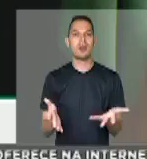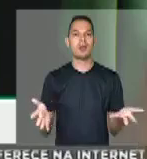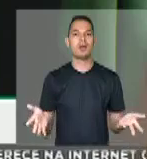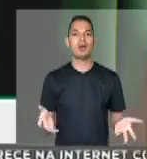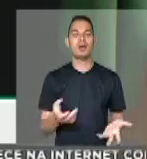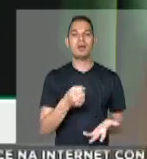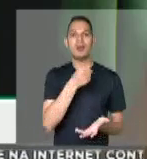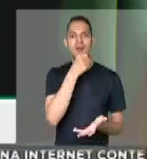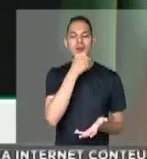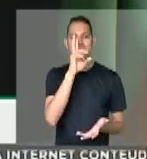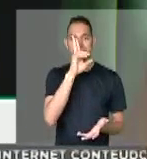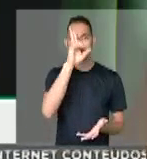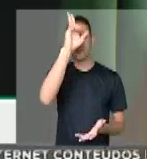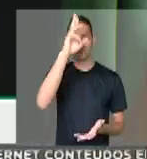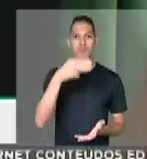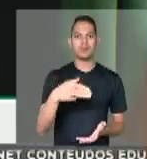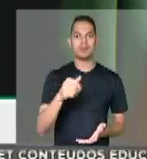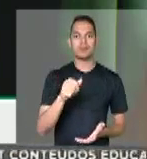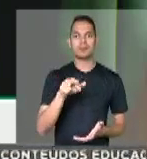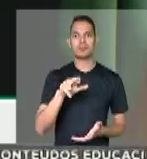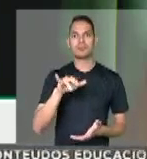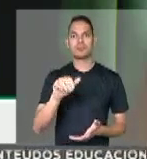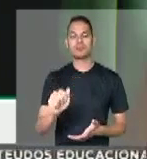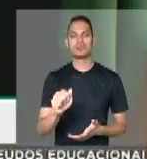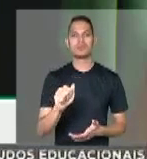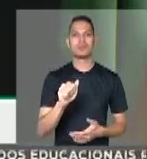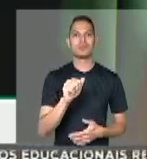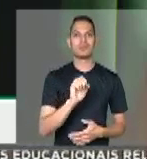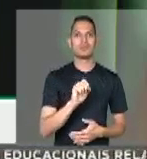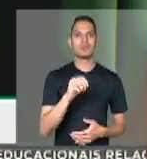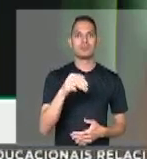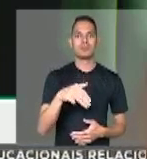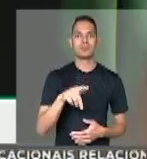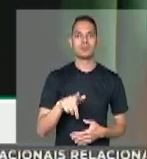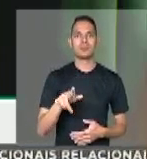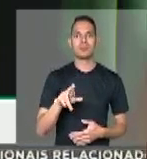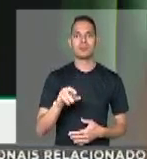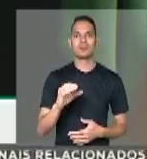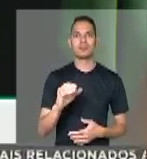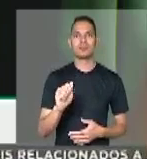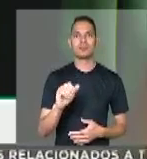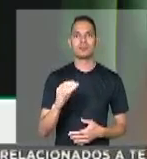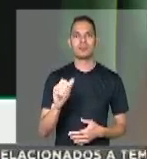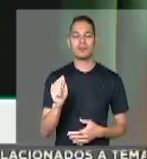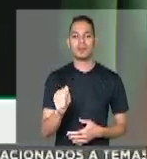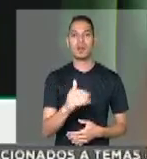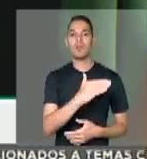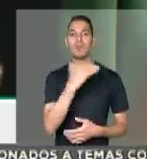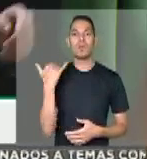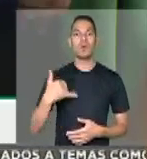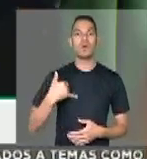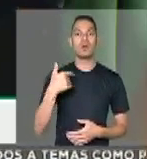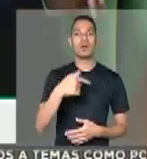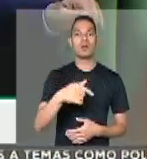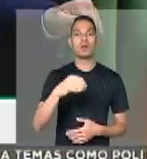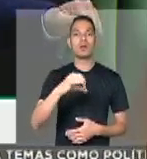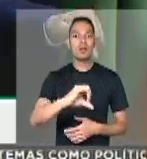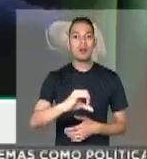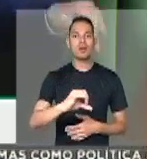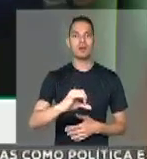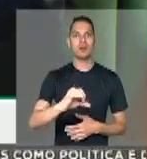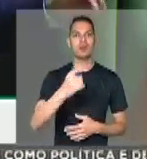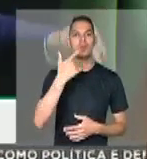porque faço questão e aqui presto minhas homenagens, Dona Maria Engraça, que faleceu aos 79 anos de idade,